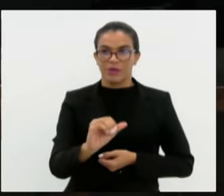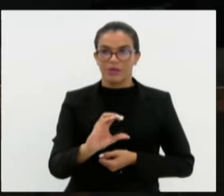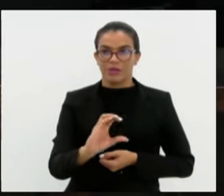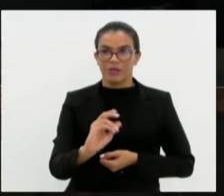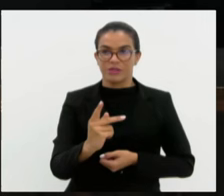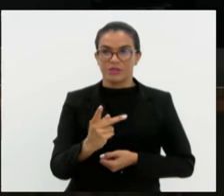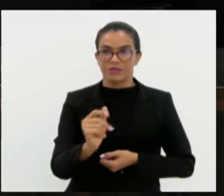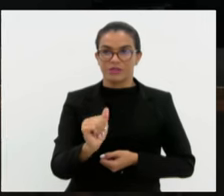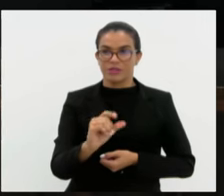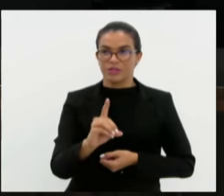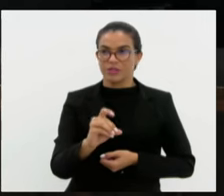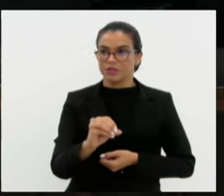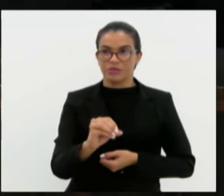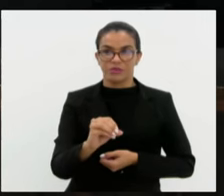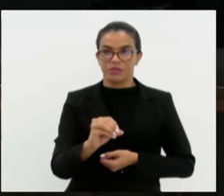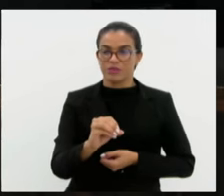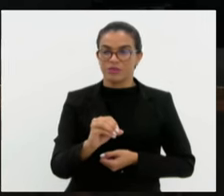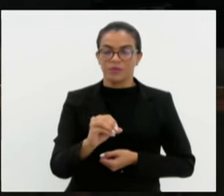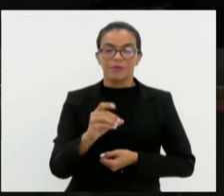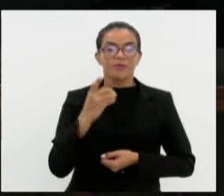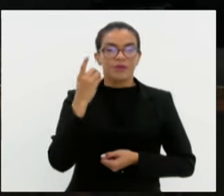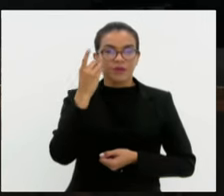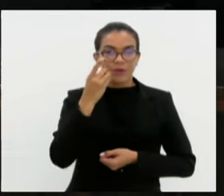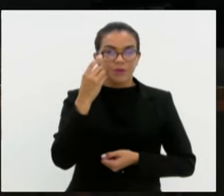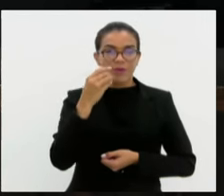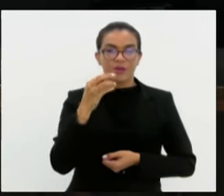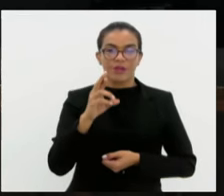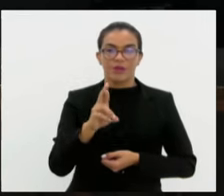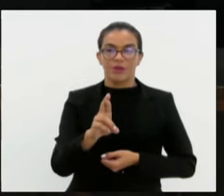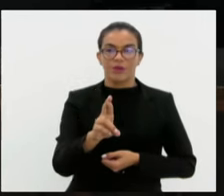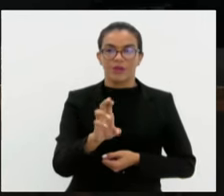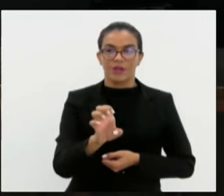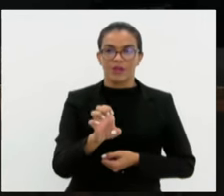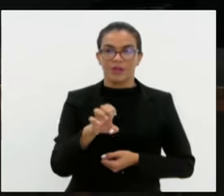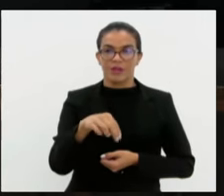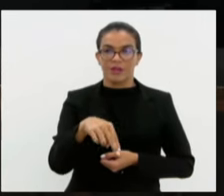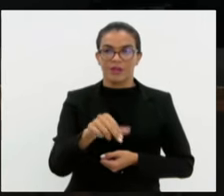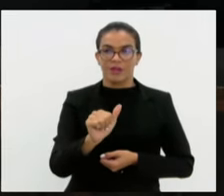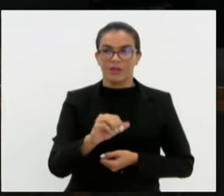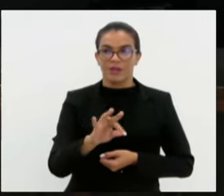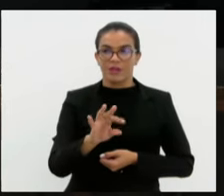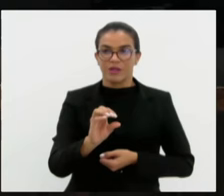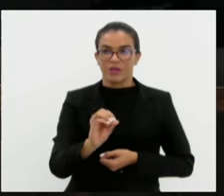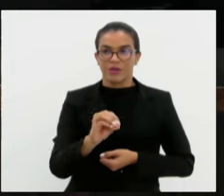Não, Miranda. Deputado Renato Miranda.